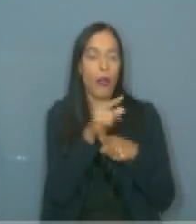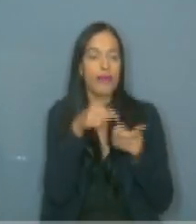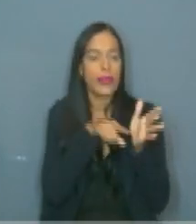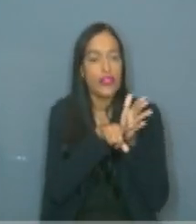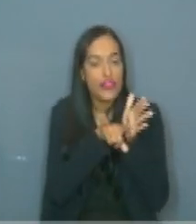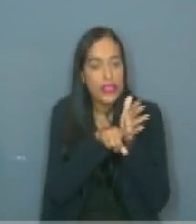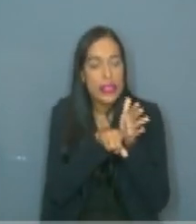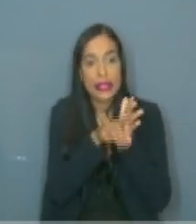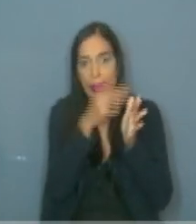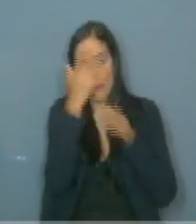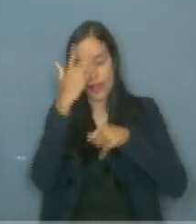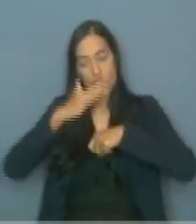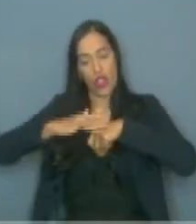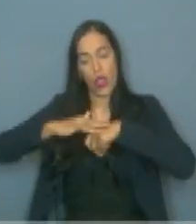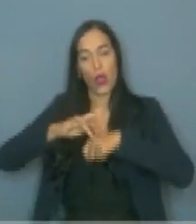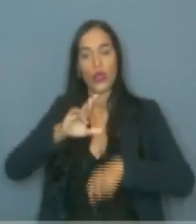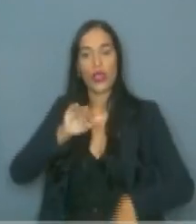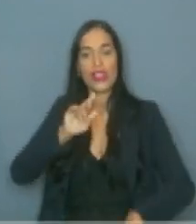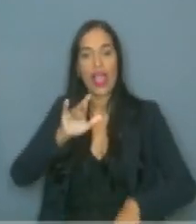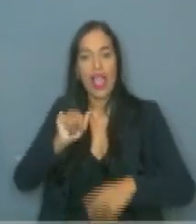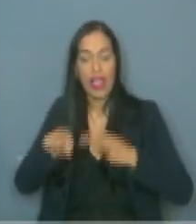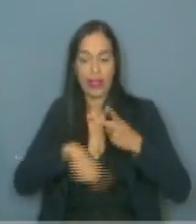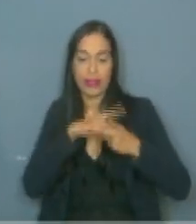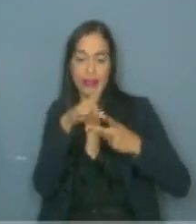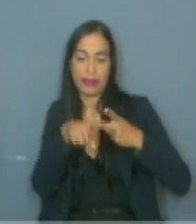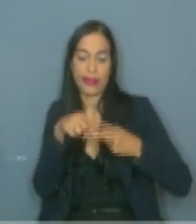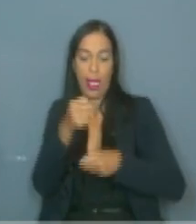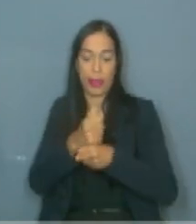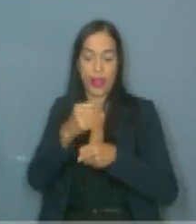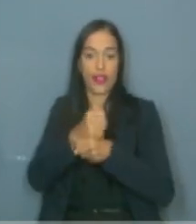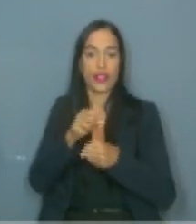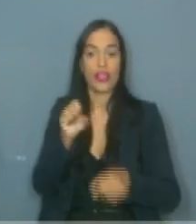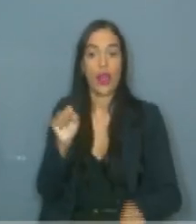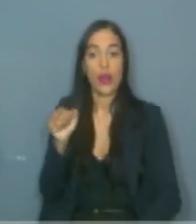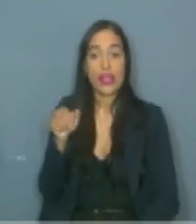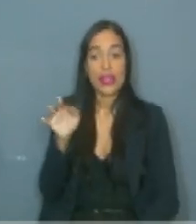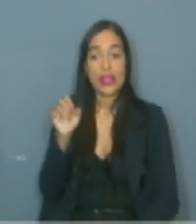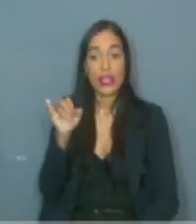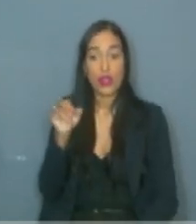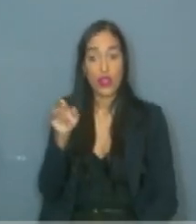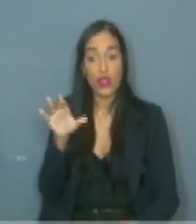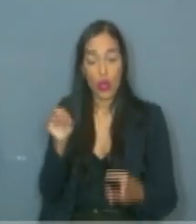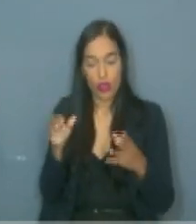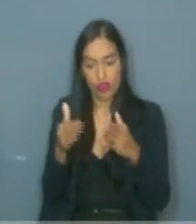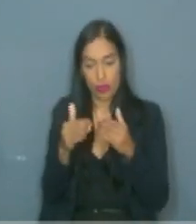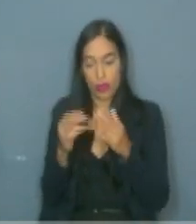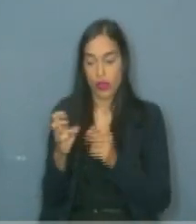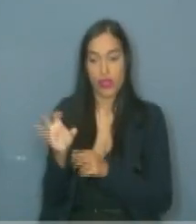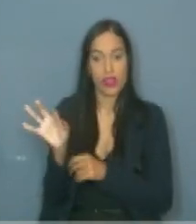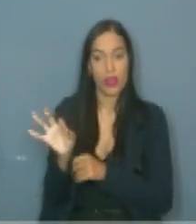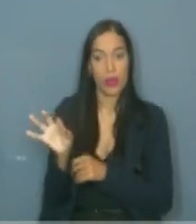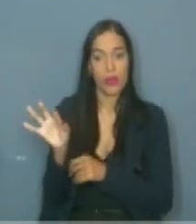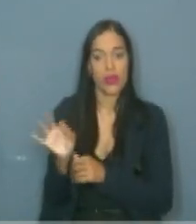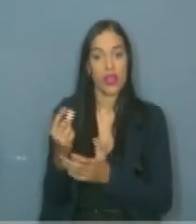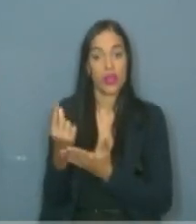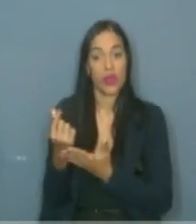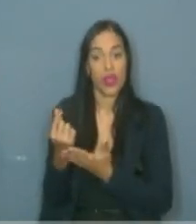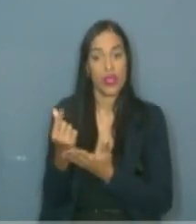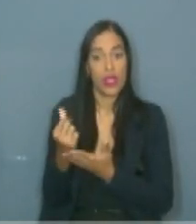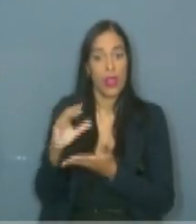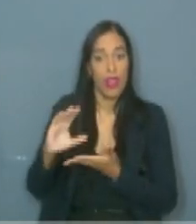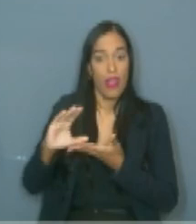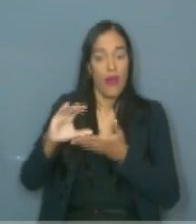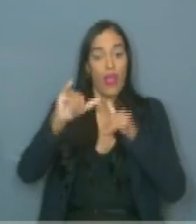rara, requalificação do habitacional Santo Antônio, que está para cair. A gente pediu 5%, vereador, do orçamento que é investido